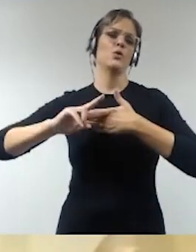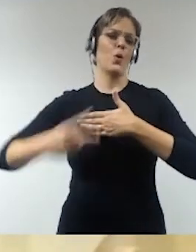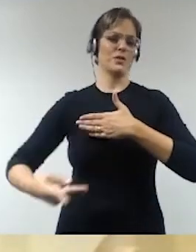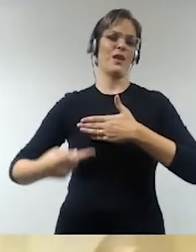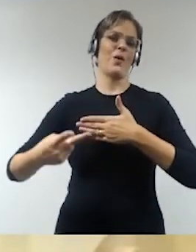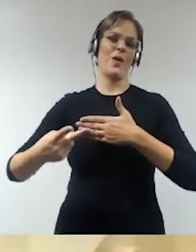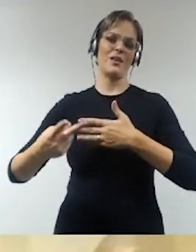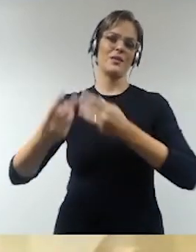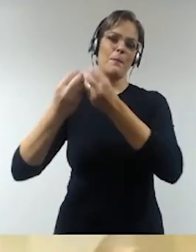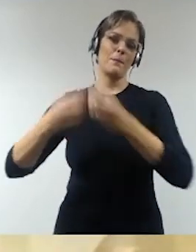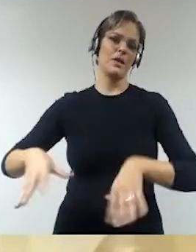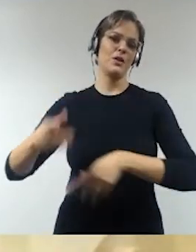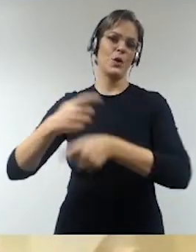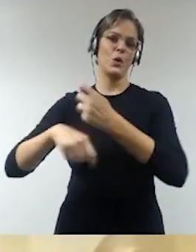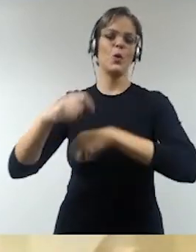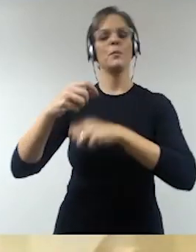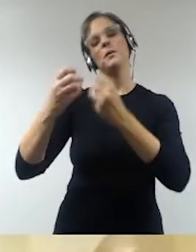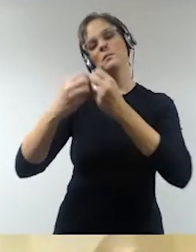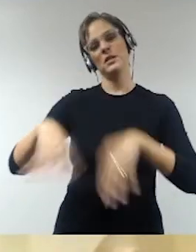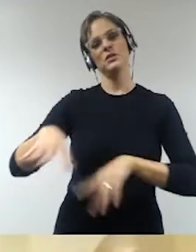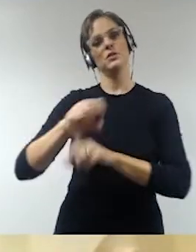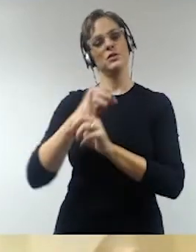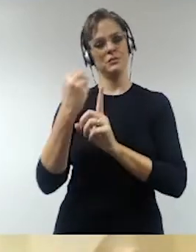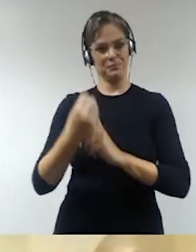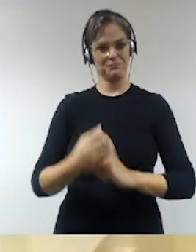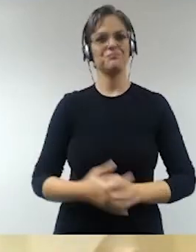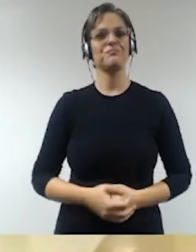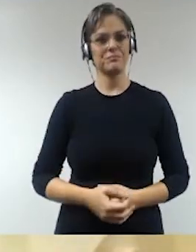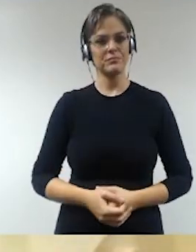consequências econômicas e sociais.